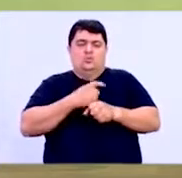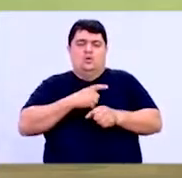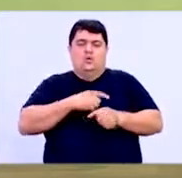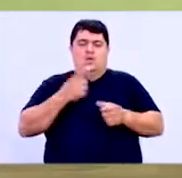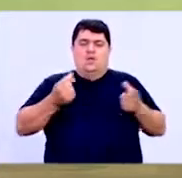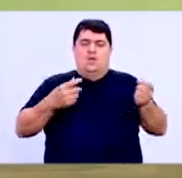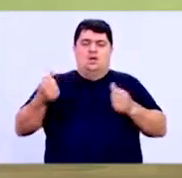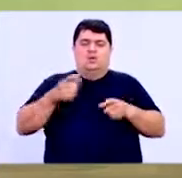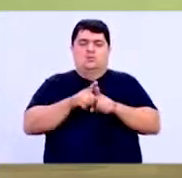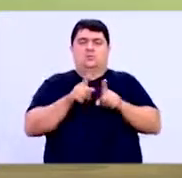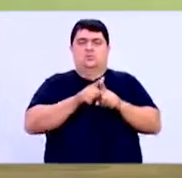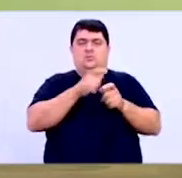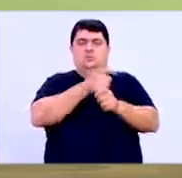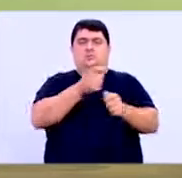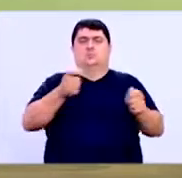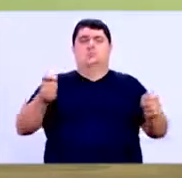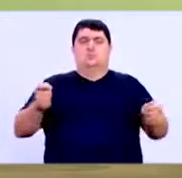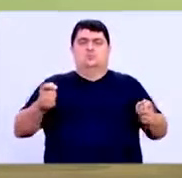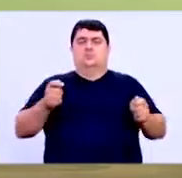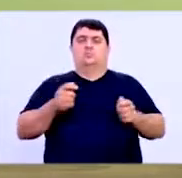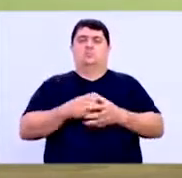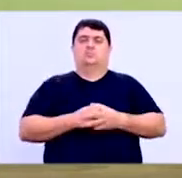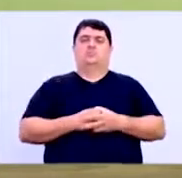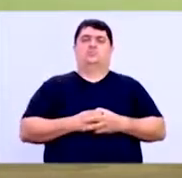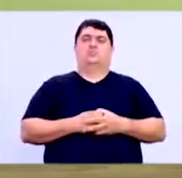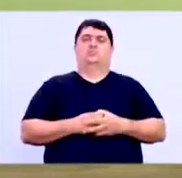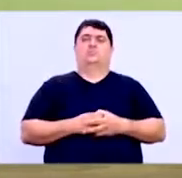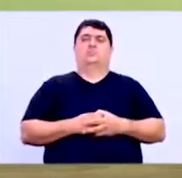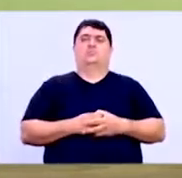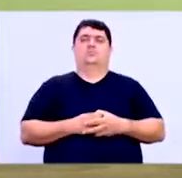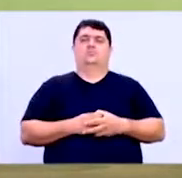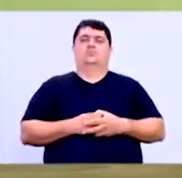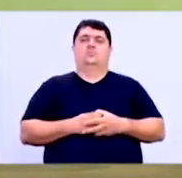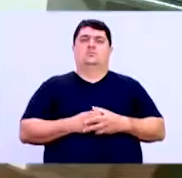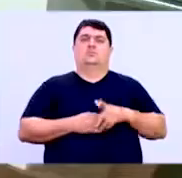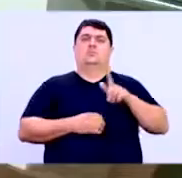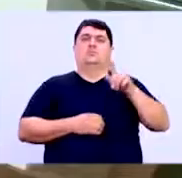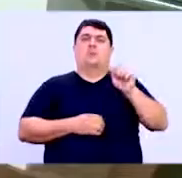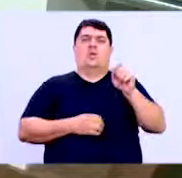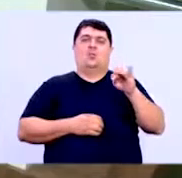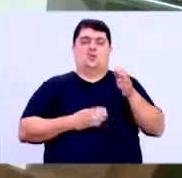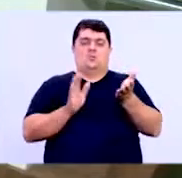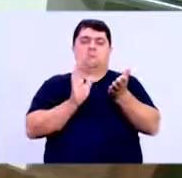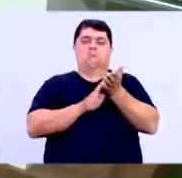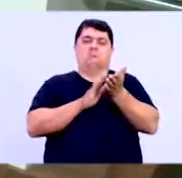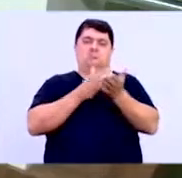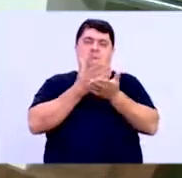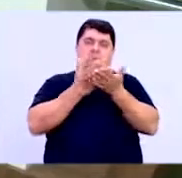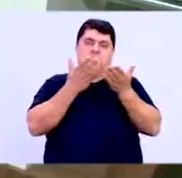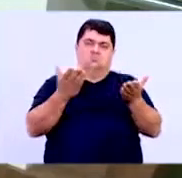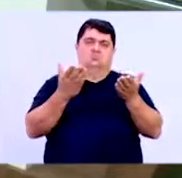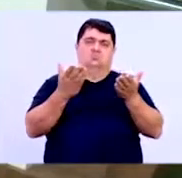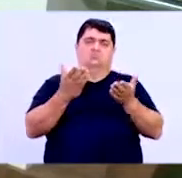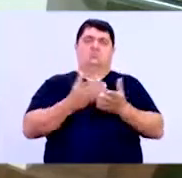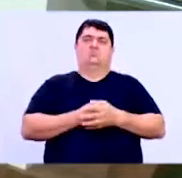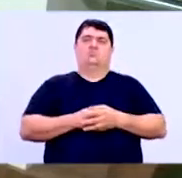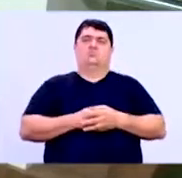receitas e despesas, as entradas e saídas, né? Gabriela, novamente, parabéns, assim...